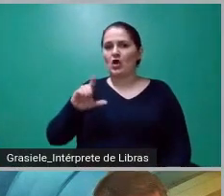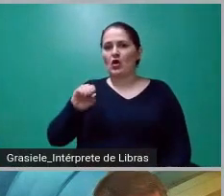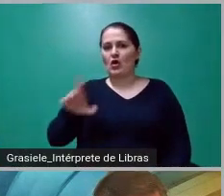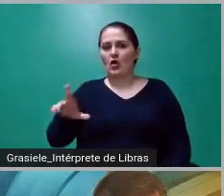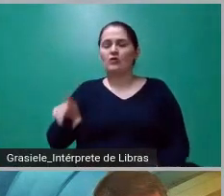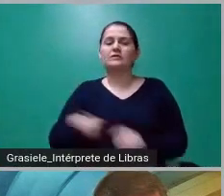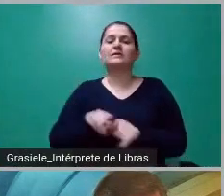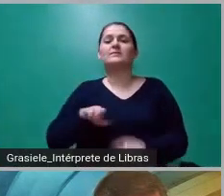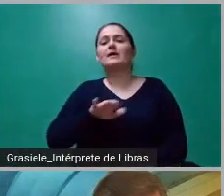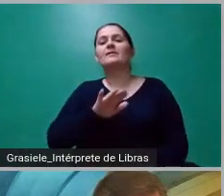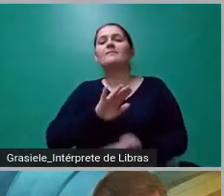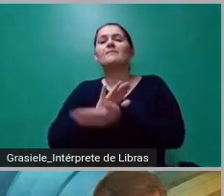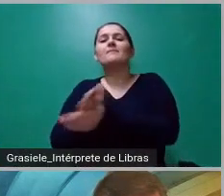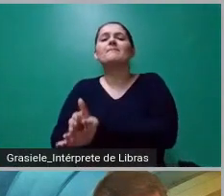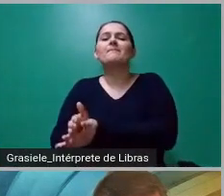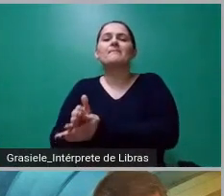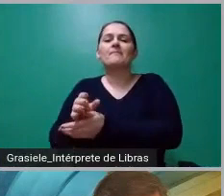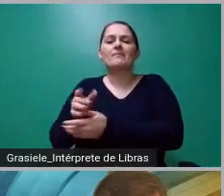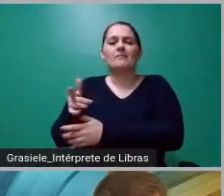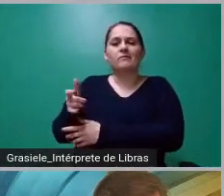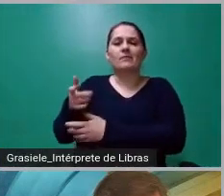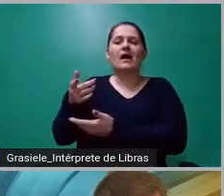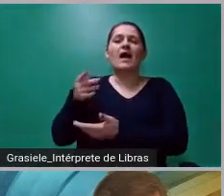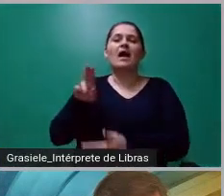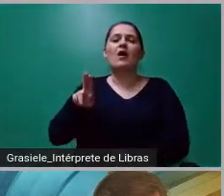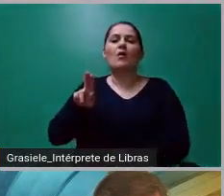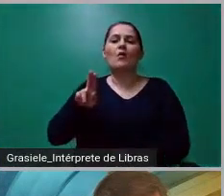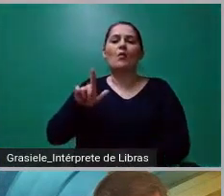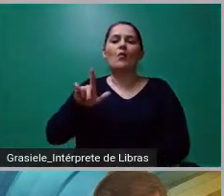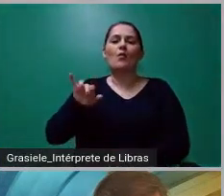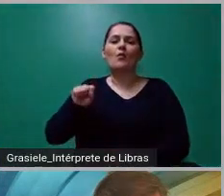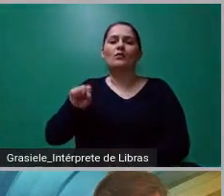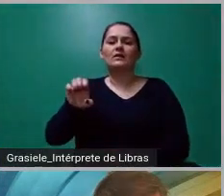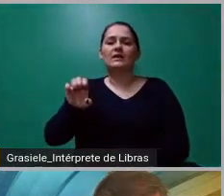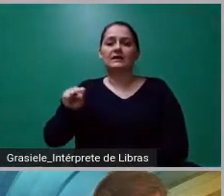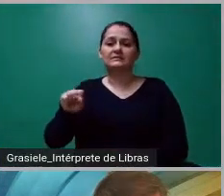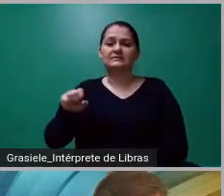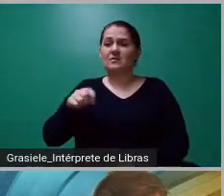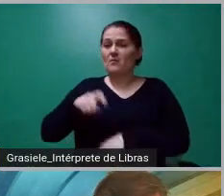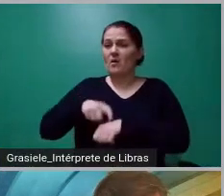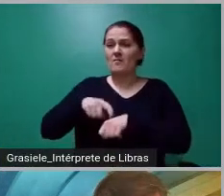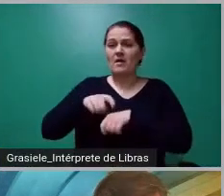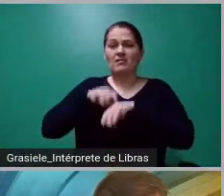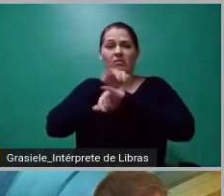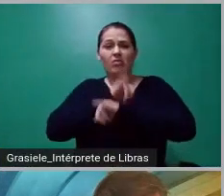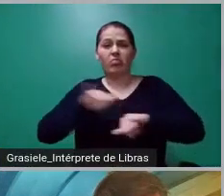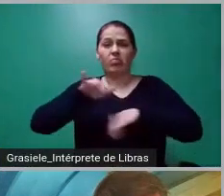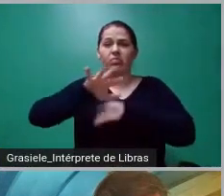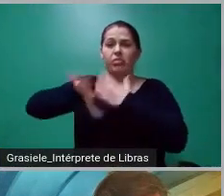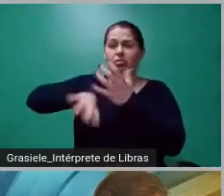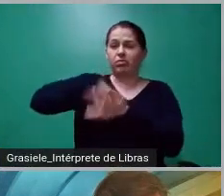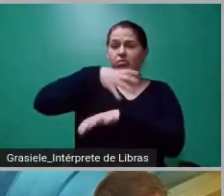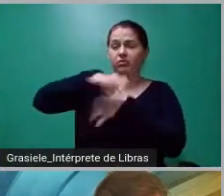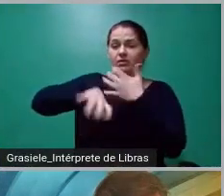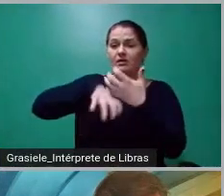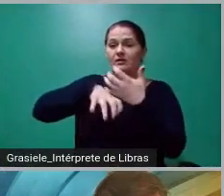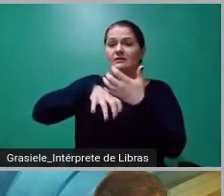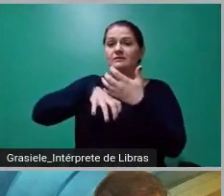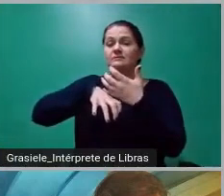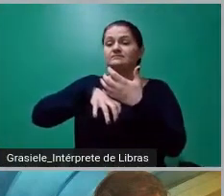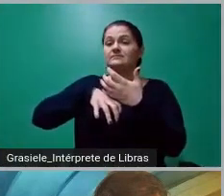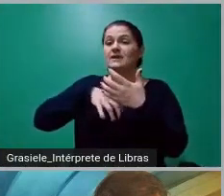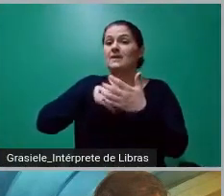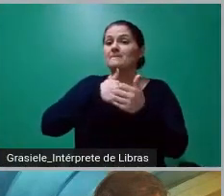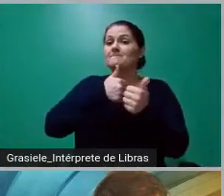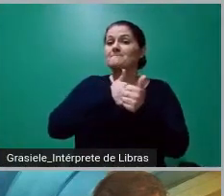senador que mais investigava a dívida. Enfim, em meio àquele período conturbado, na véspera